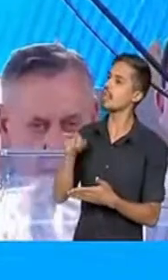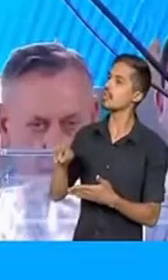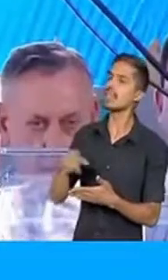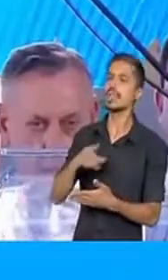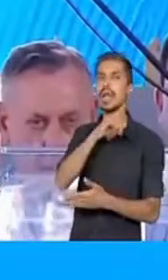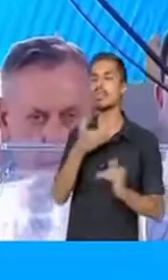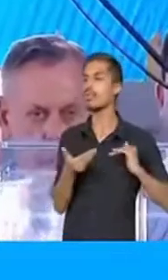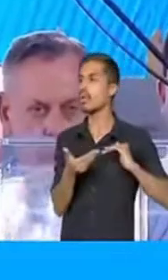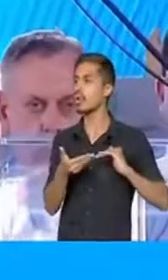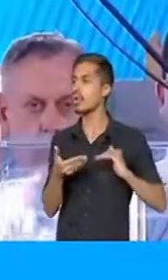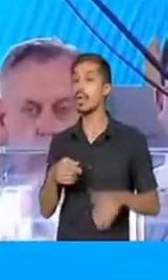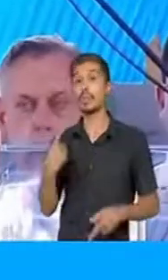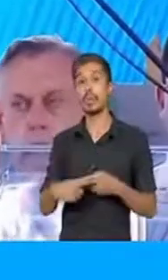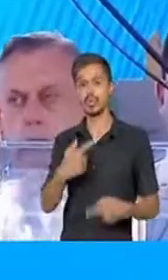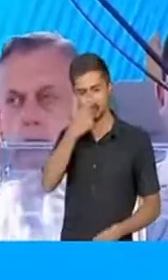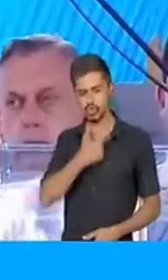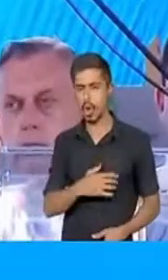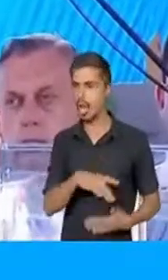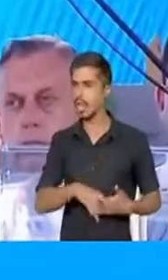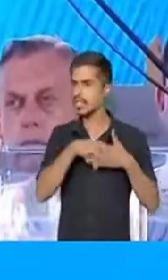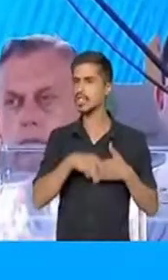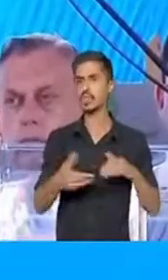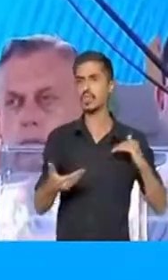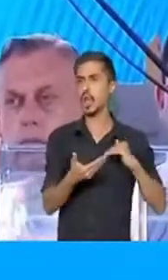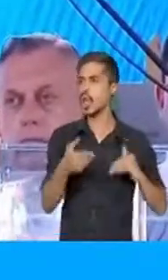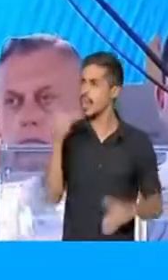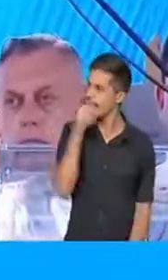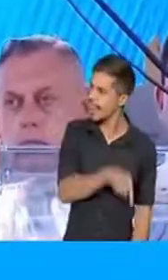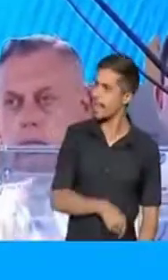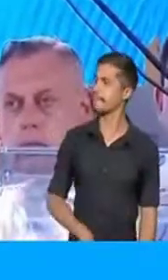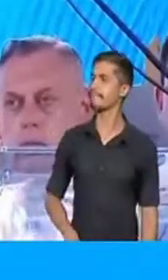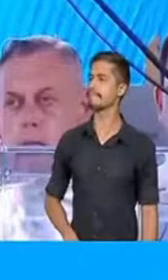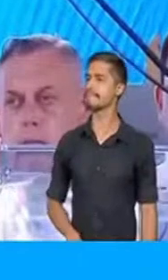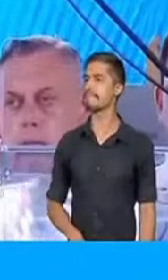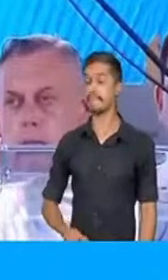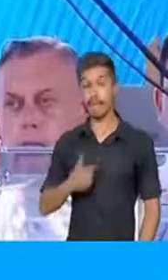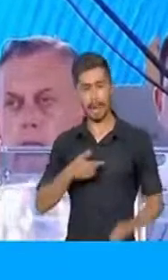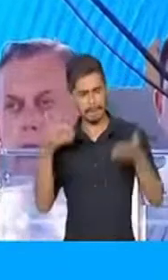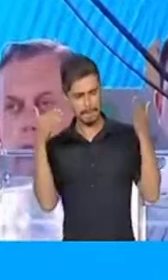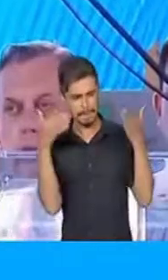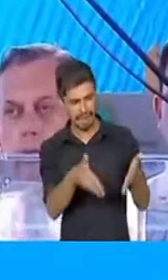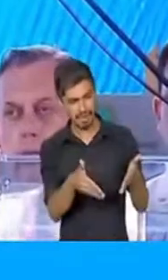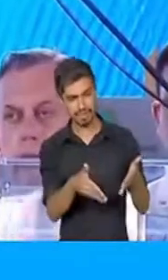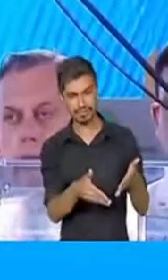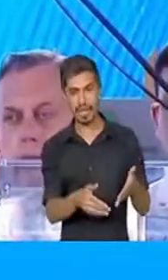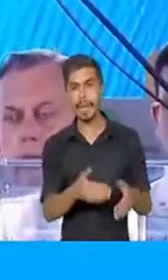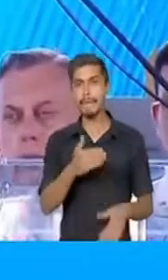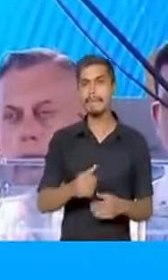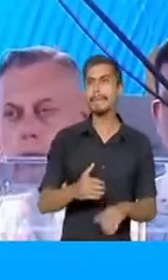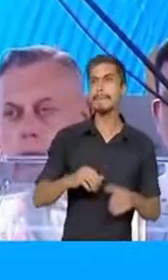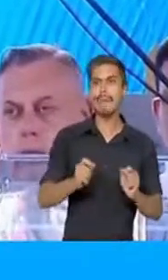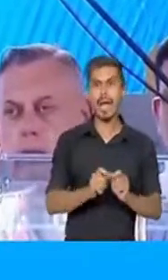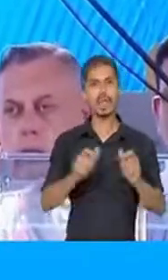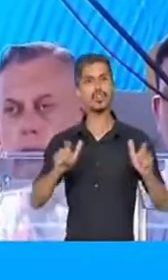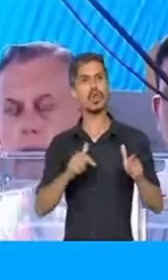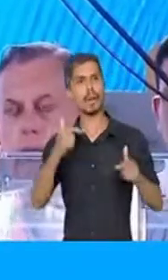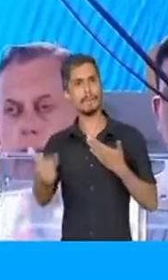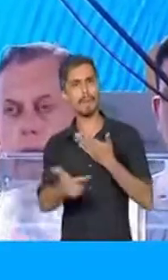Nacional, porque ao ser o líder do vosso governo no Congresso Nacional, passo parte da maior tarefa da minha